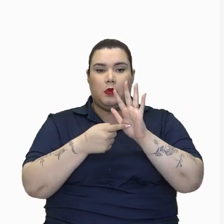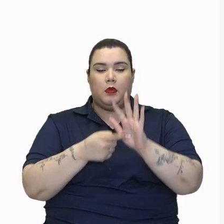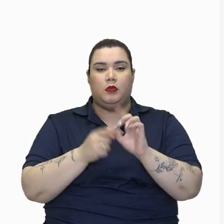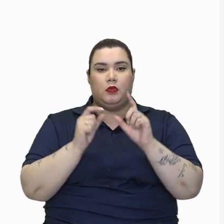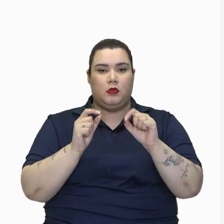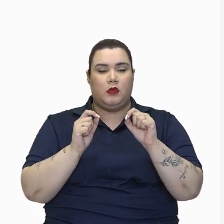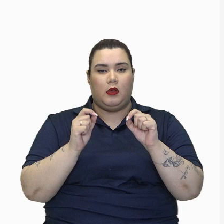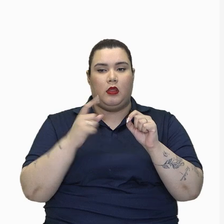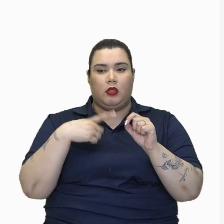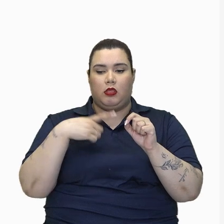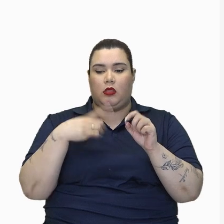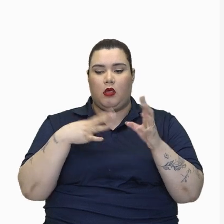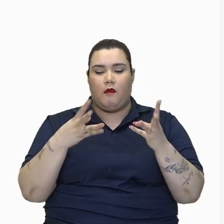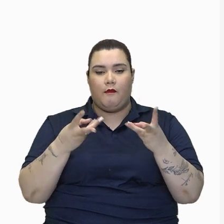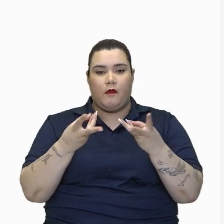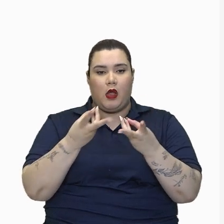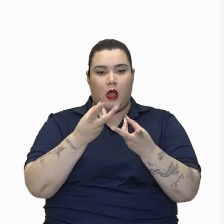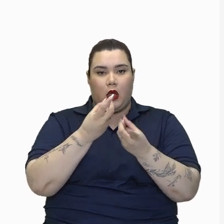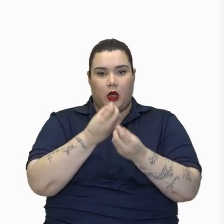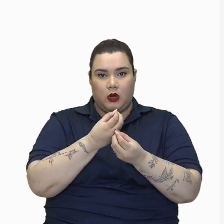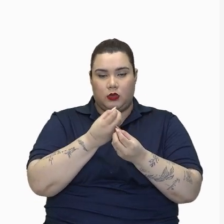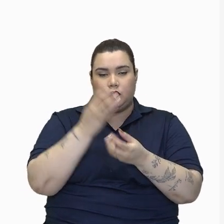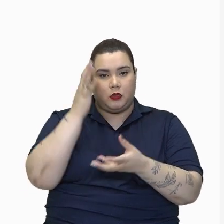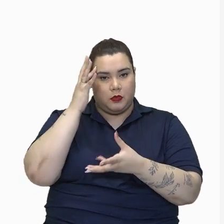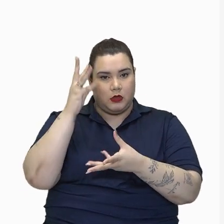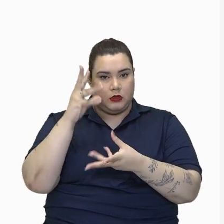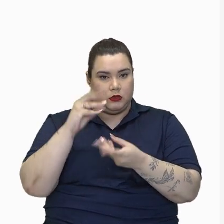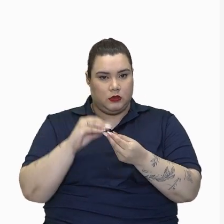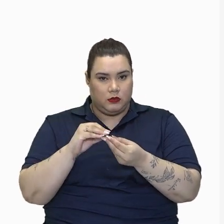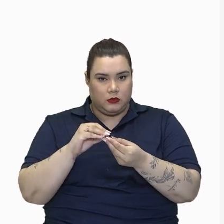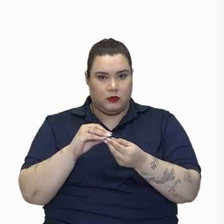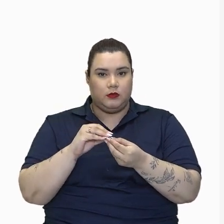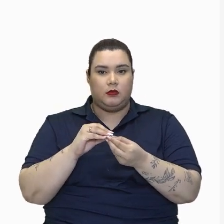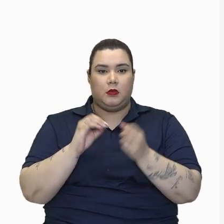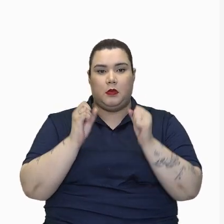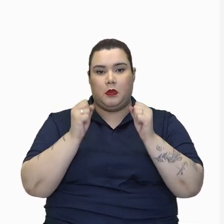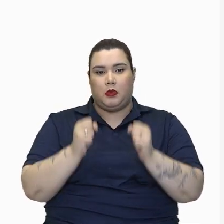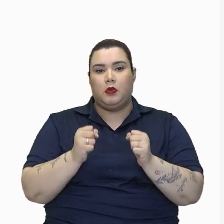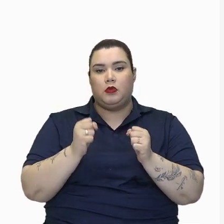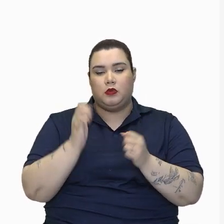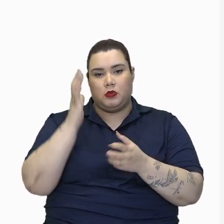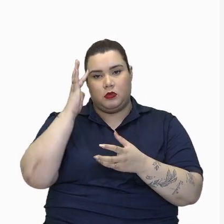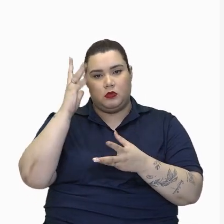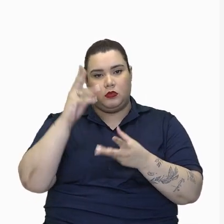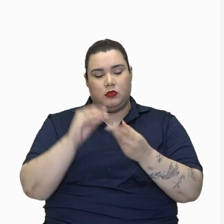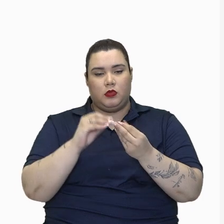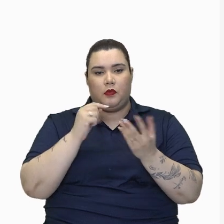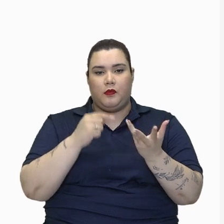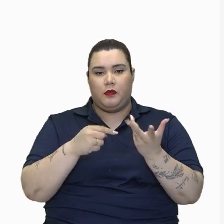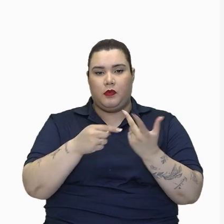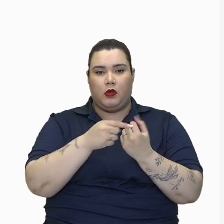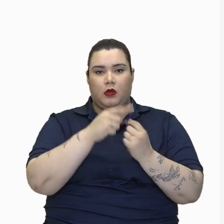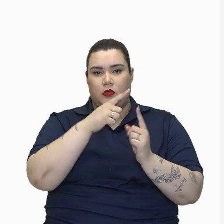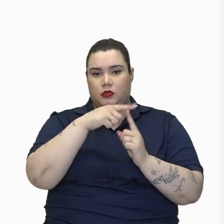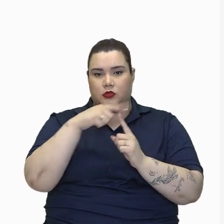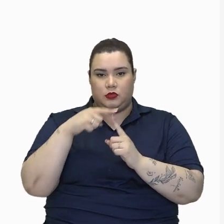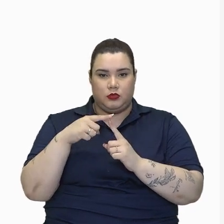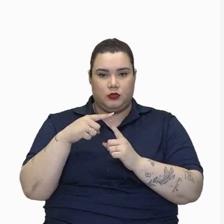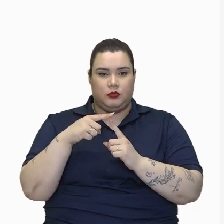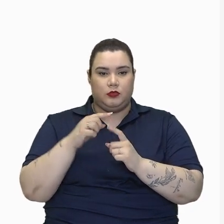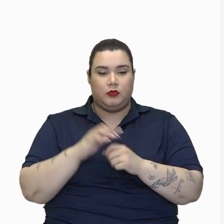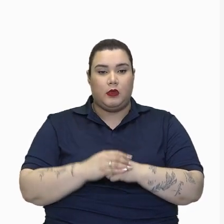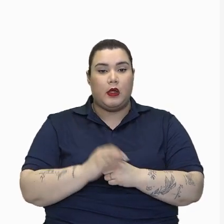a inúmeras participações, ou seja, pode ser interpretado de várias formas. Vamos lá.